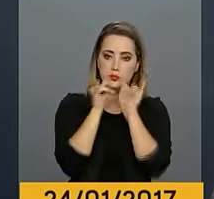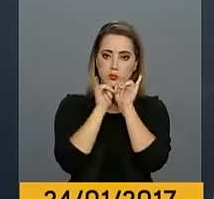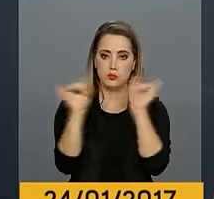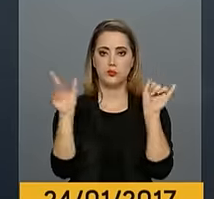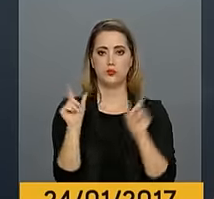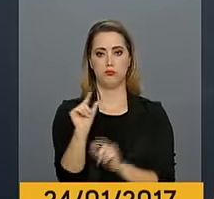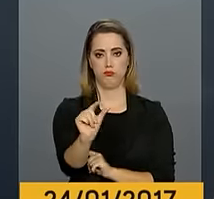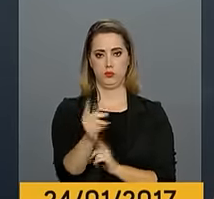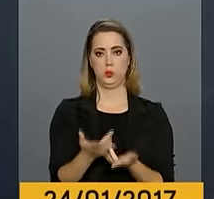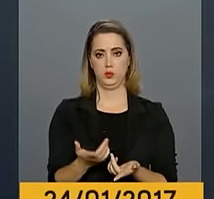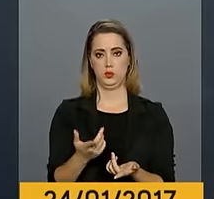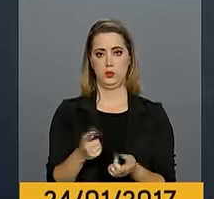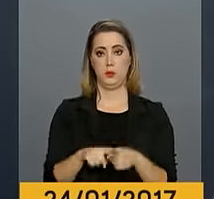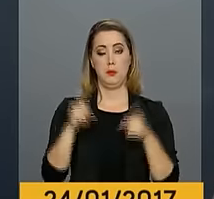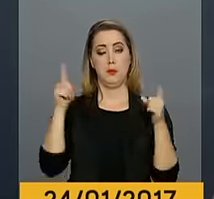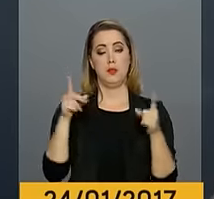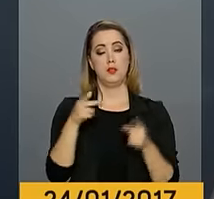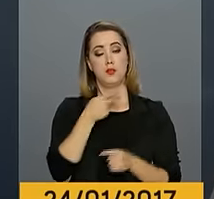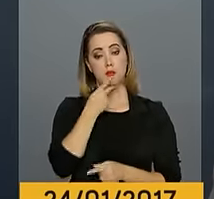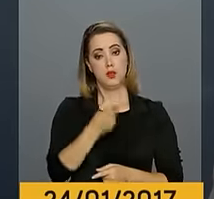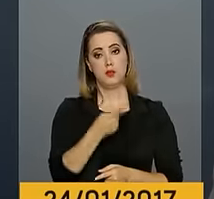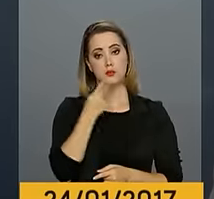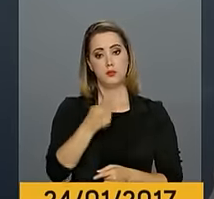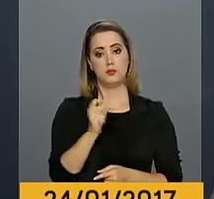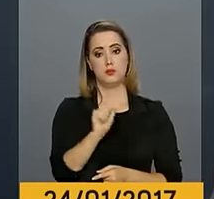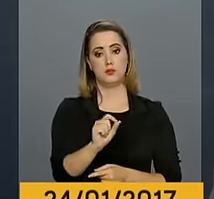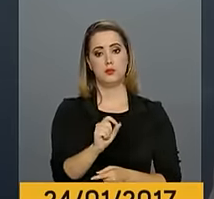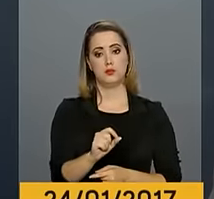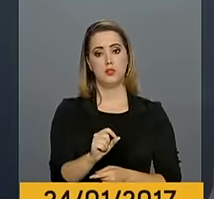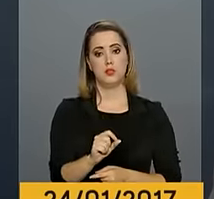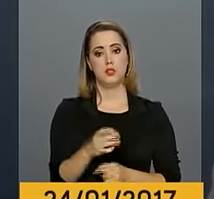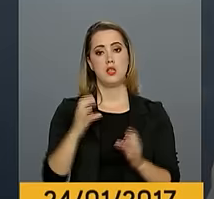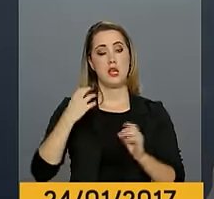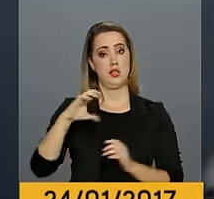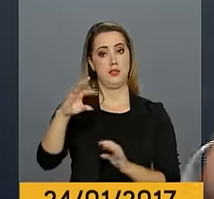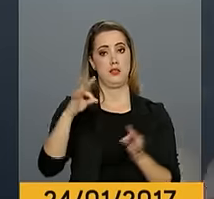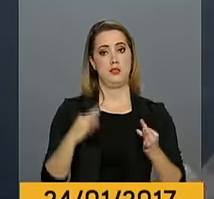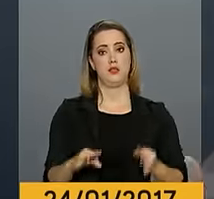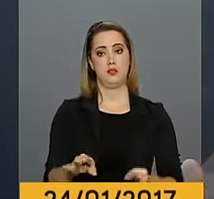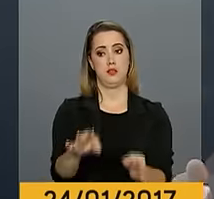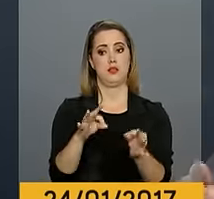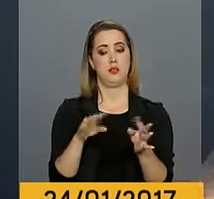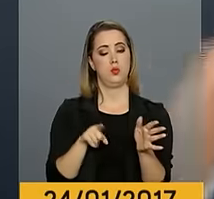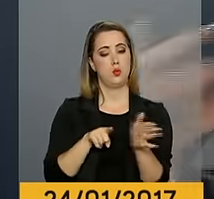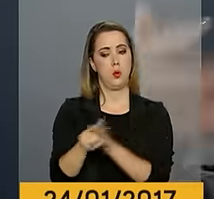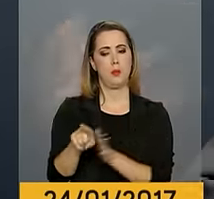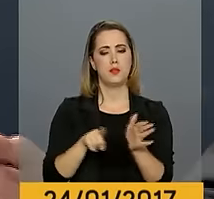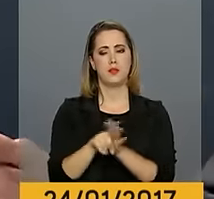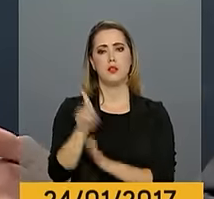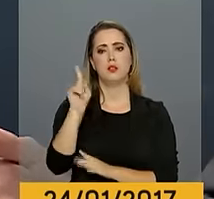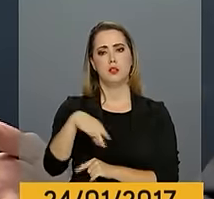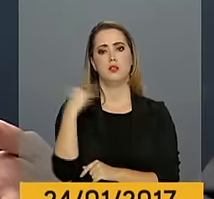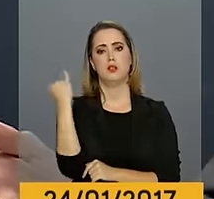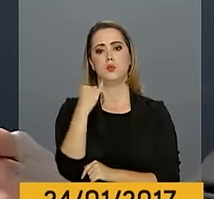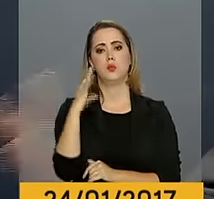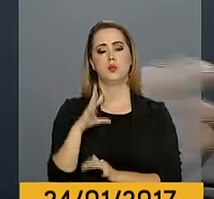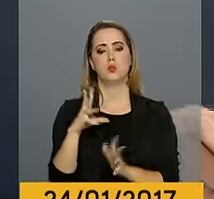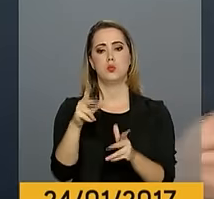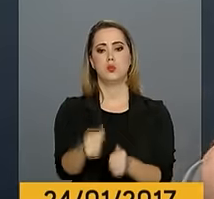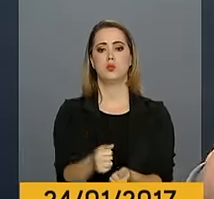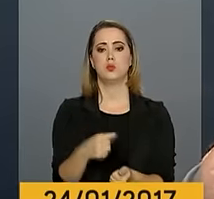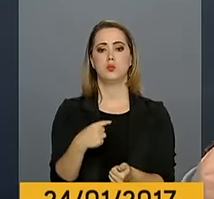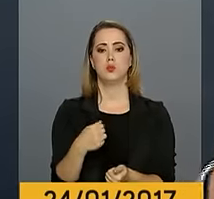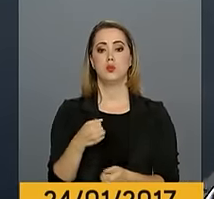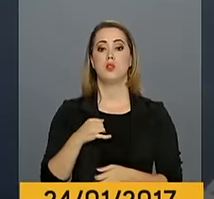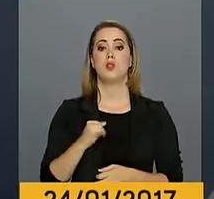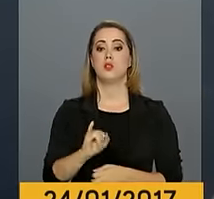mas para ressaltar que a ciência e tecnologia, a pesquisa, é fundamental para tudo isso. Se nós não...